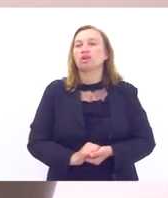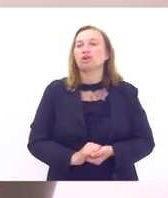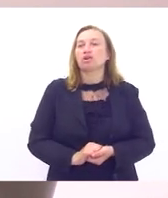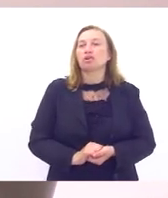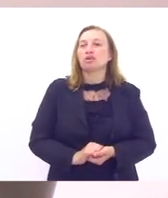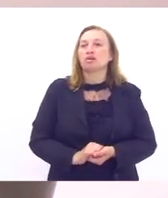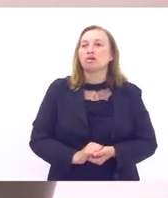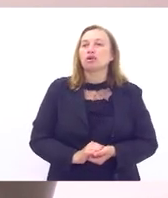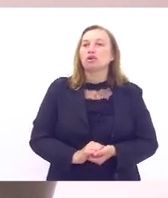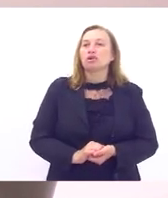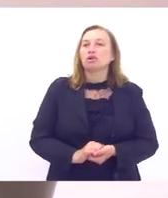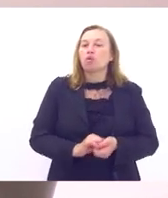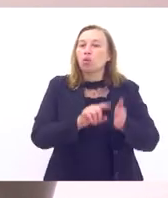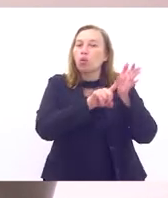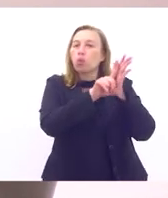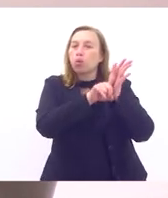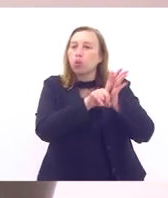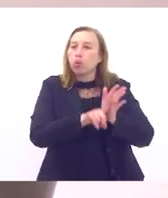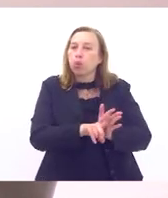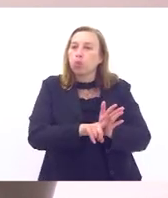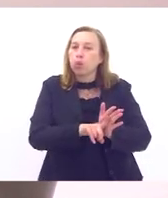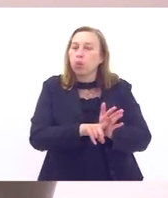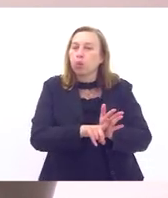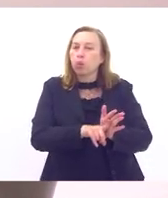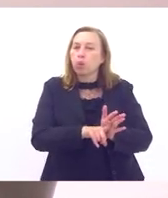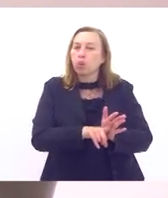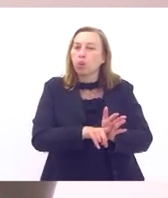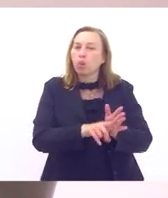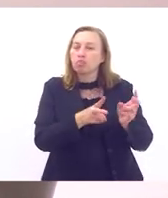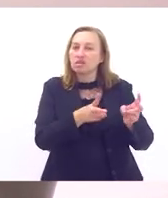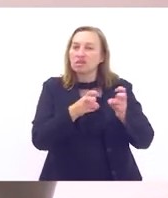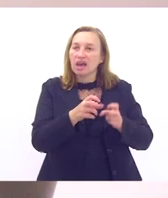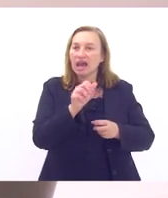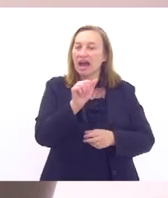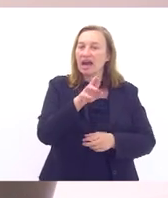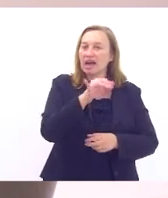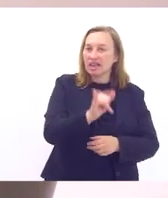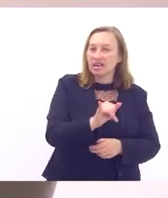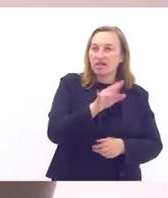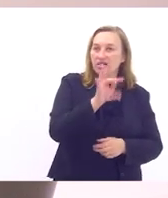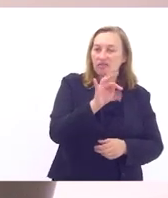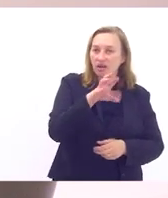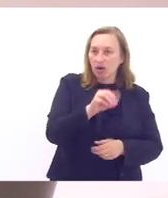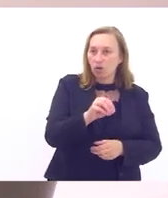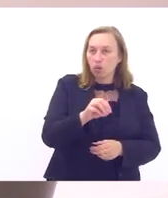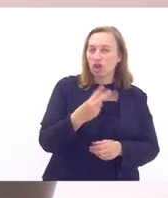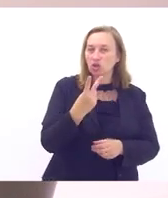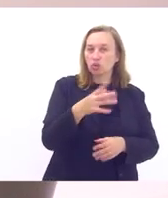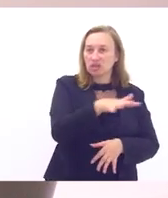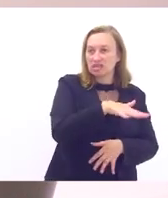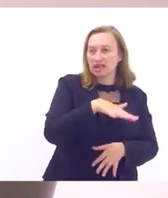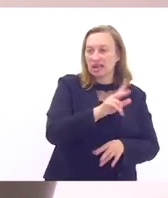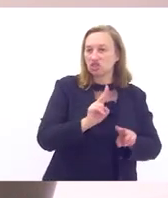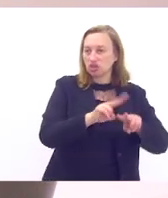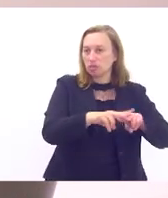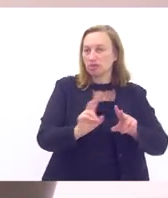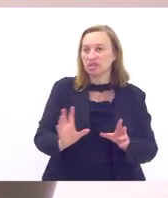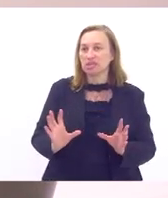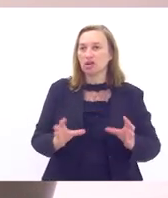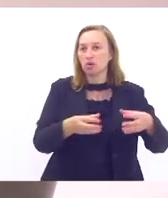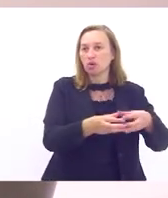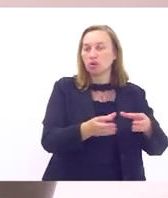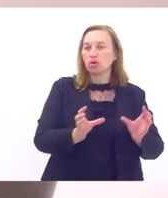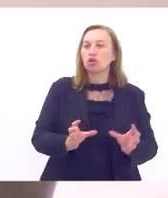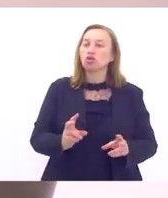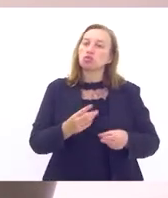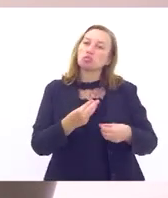para fazer uma busca ativa de sintomáticos no Arifranco e no Serrano Neves. Duas unidades prisionais num município que